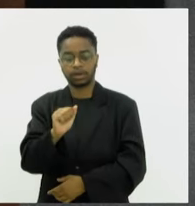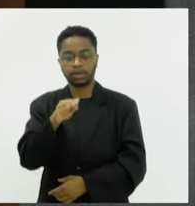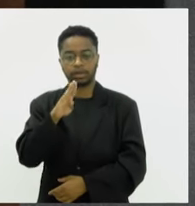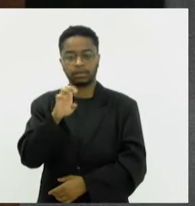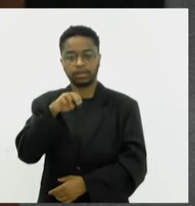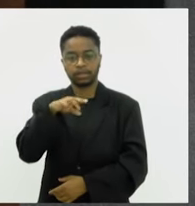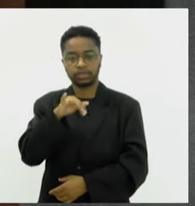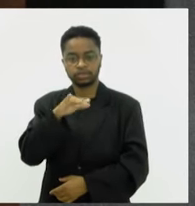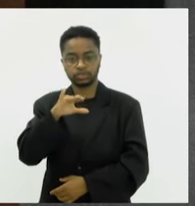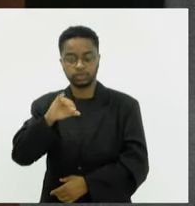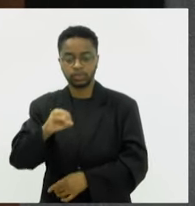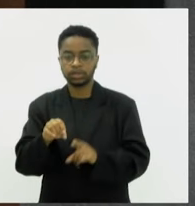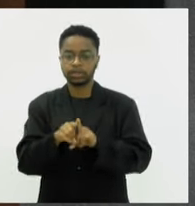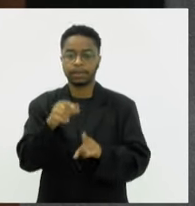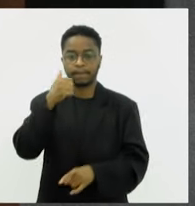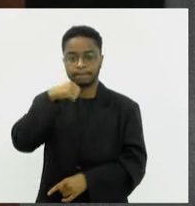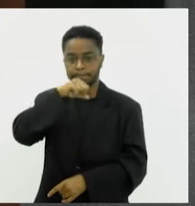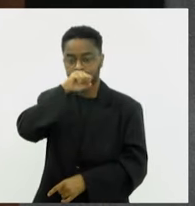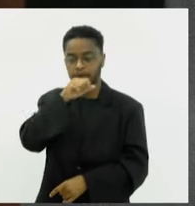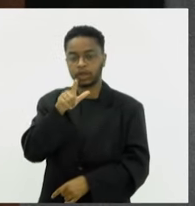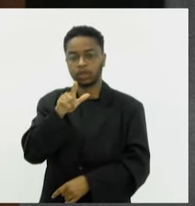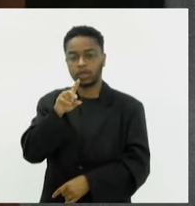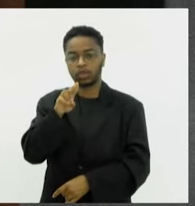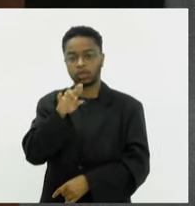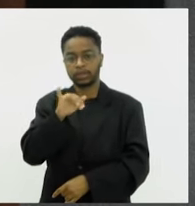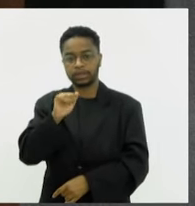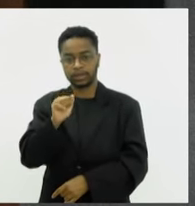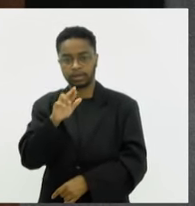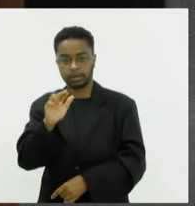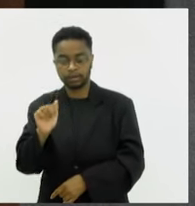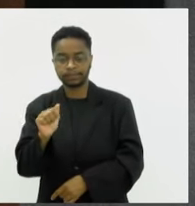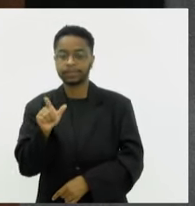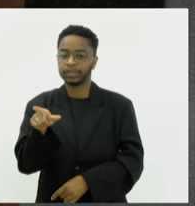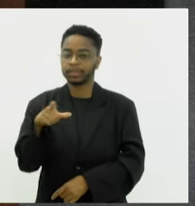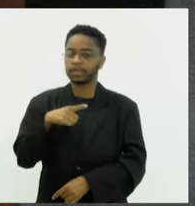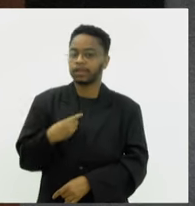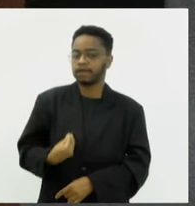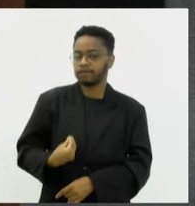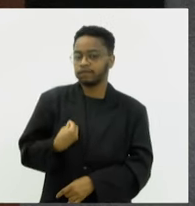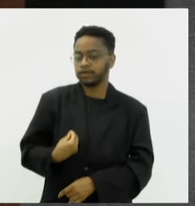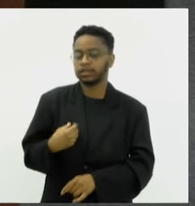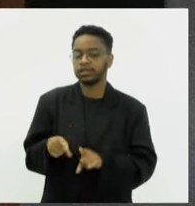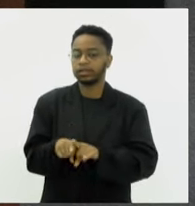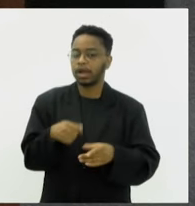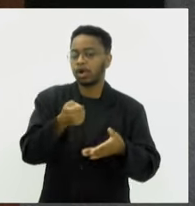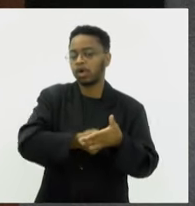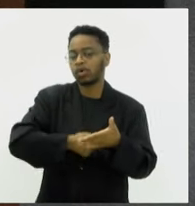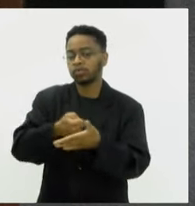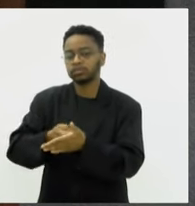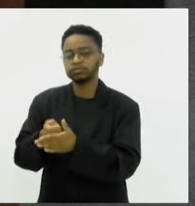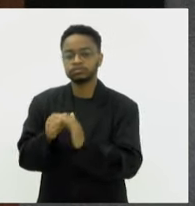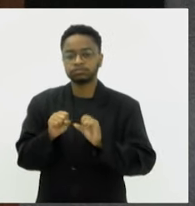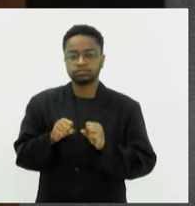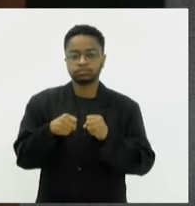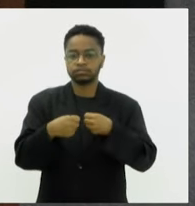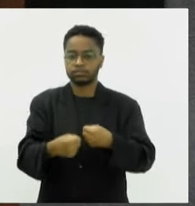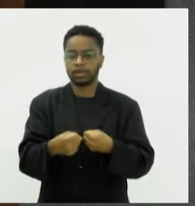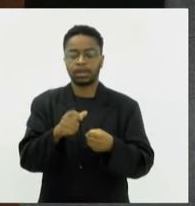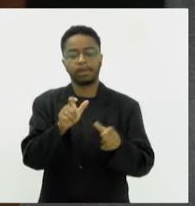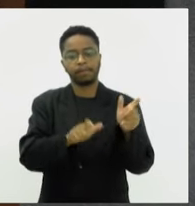mãe de Luiara Franco. Marielle tinha uma vida e uma luta impecável em defesa dos